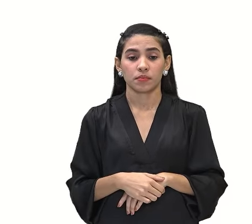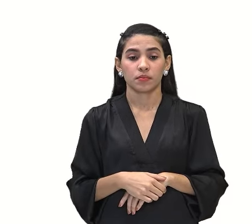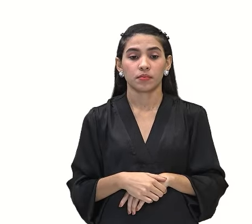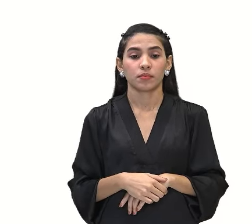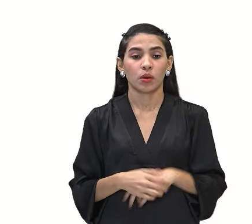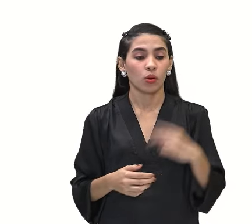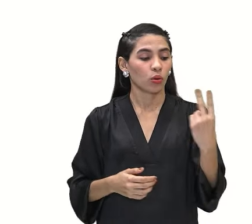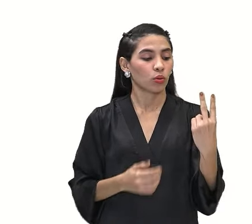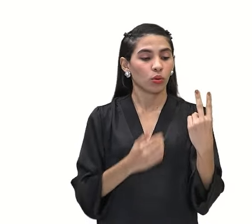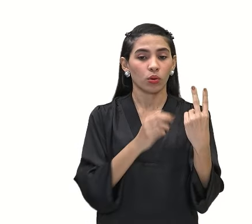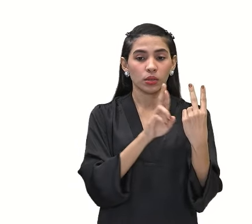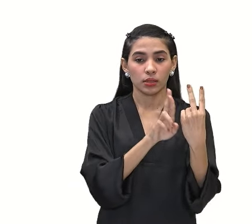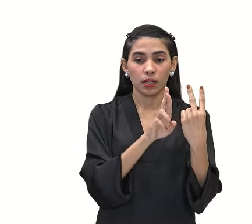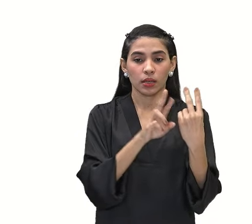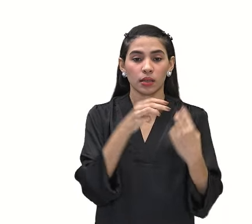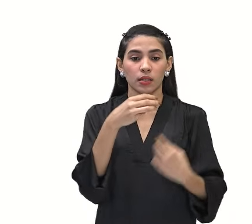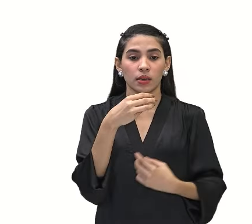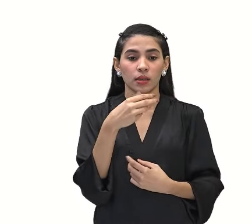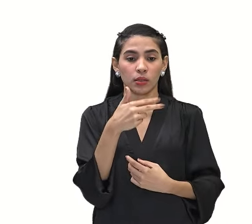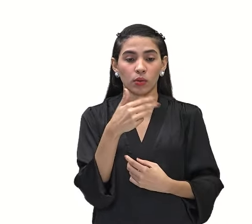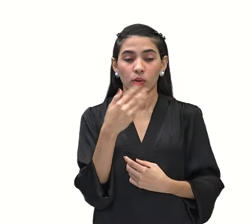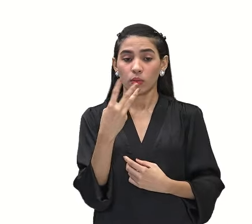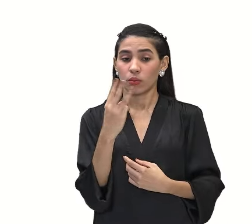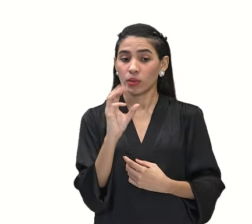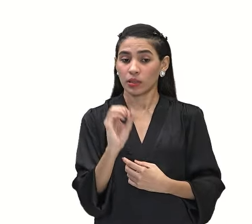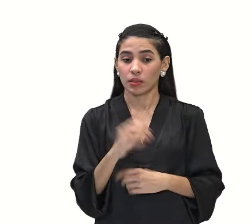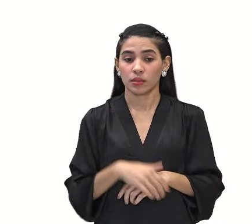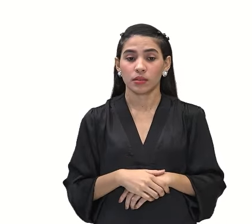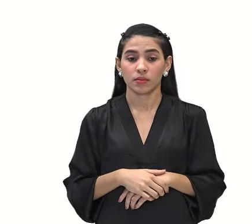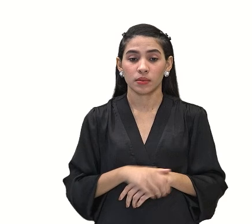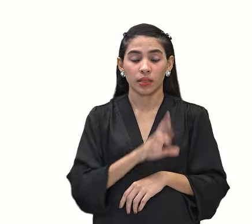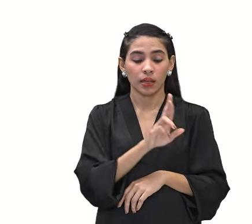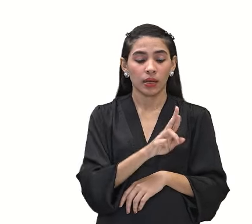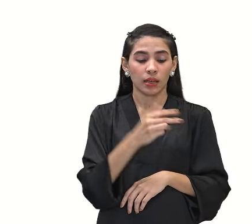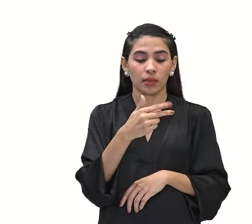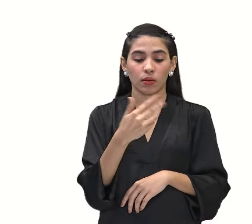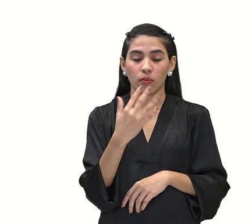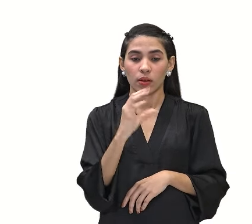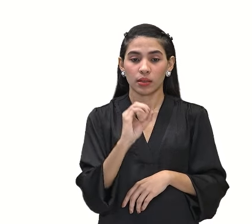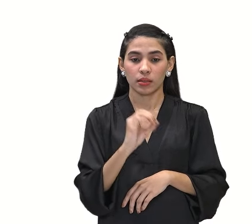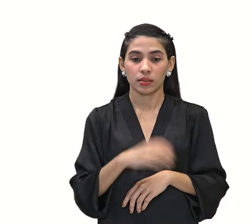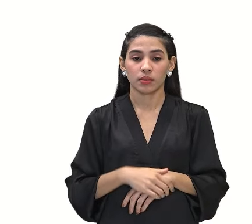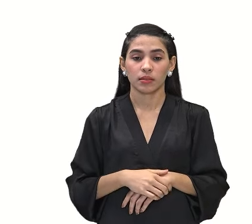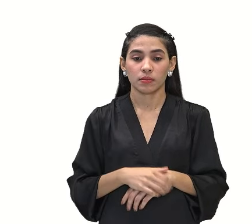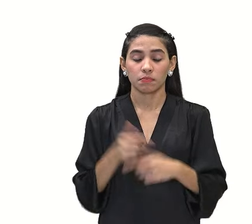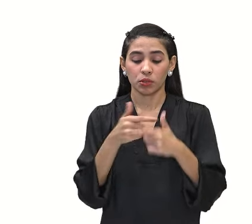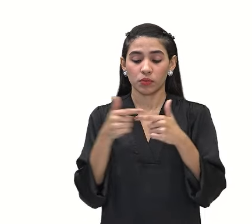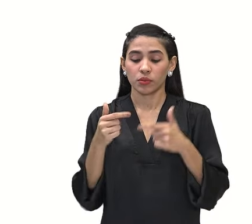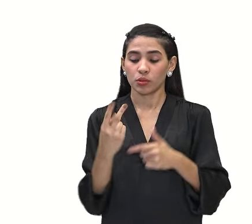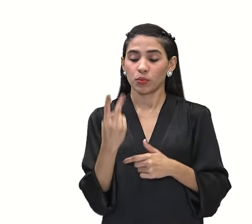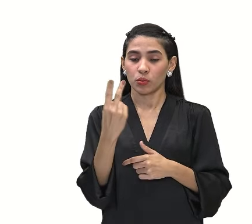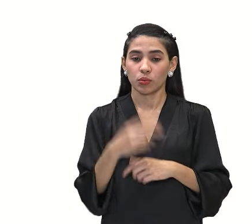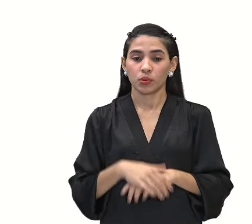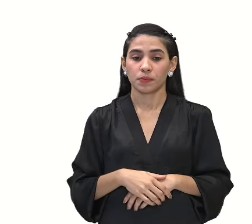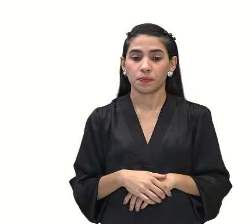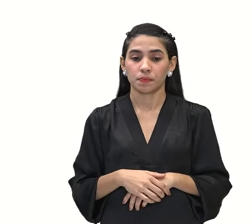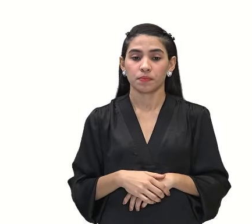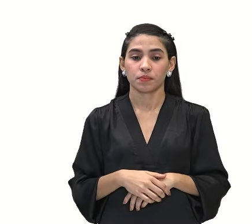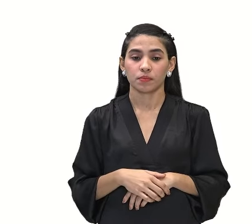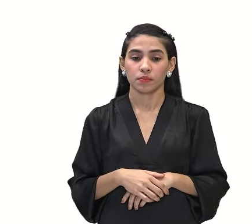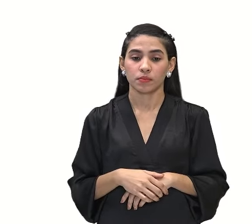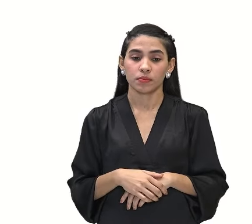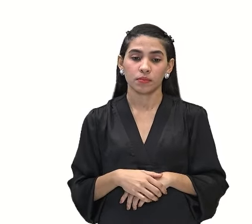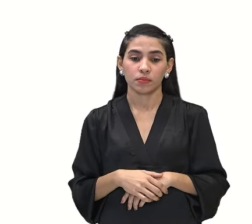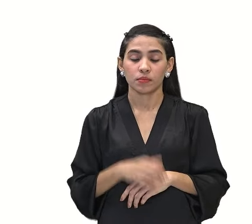2R = 30 R = 30 o 2 tá multiplicando passa dividindo Então esse